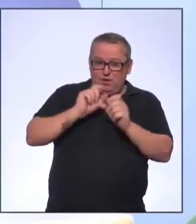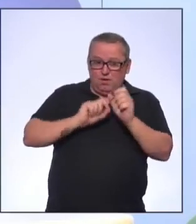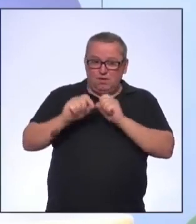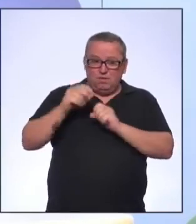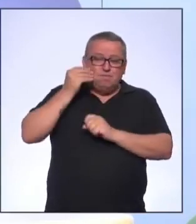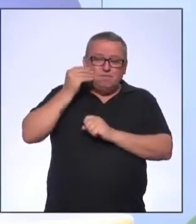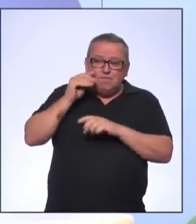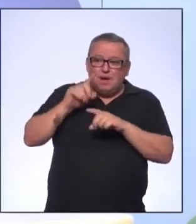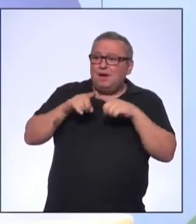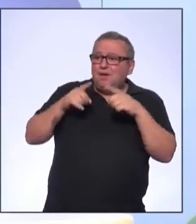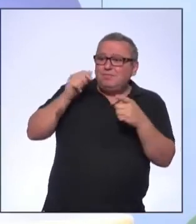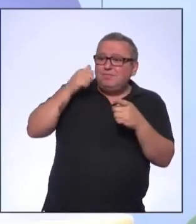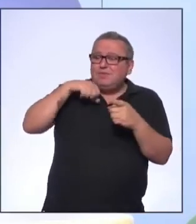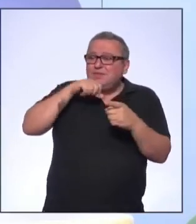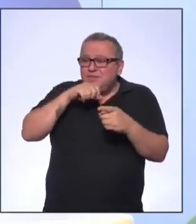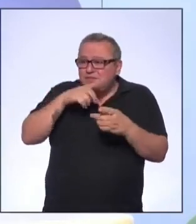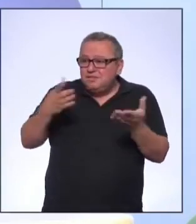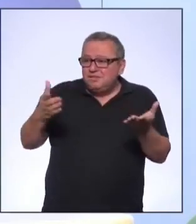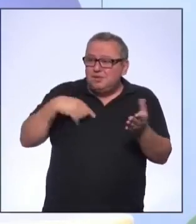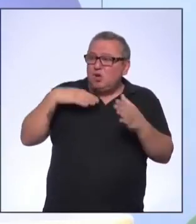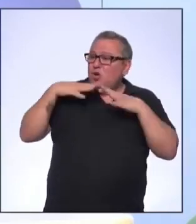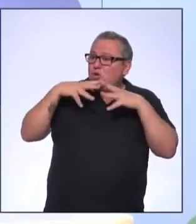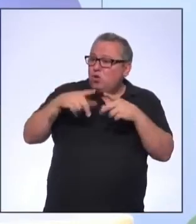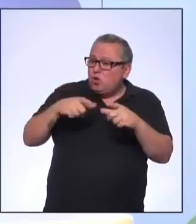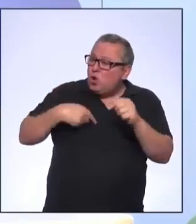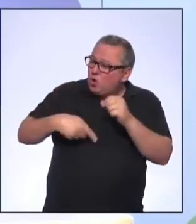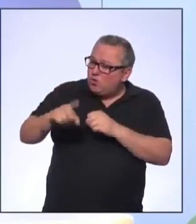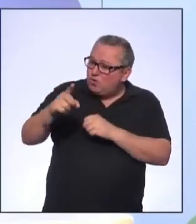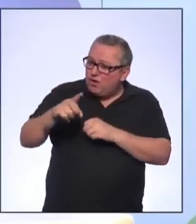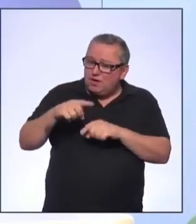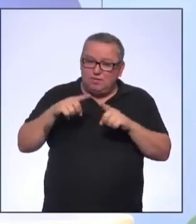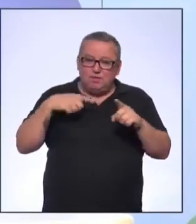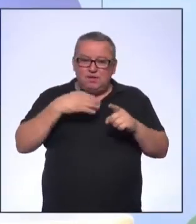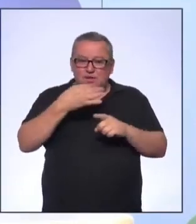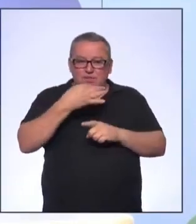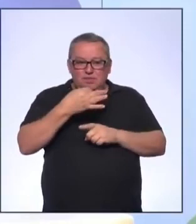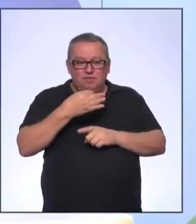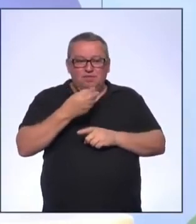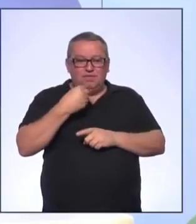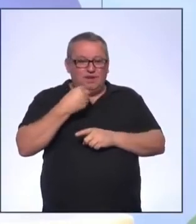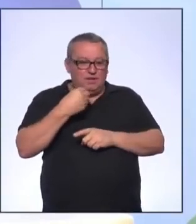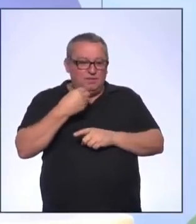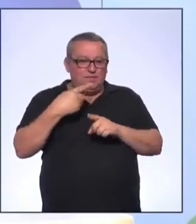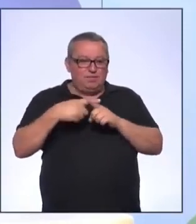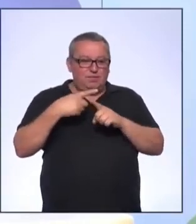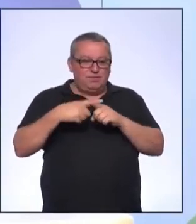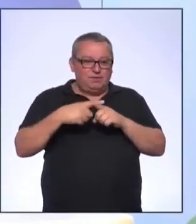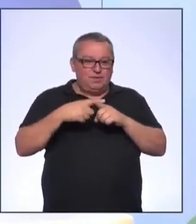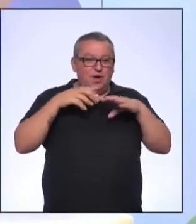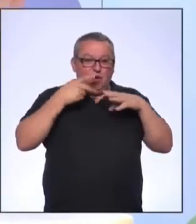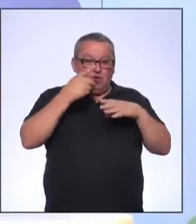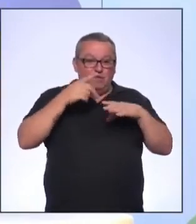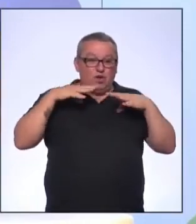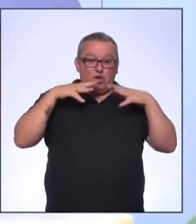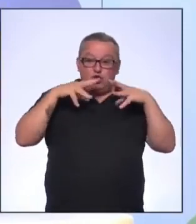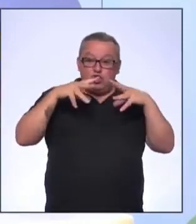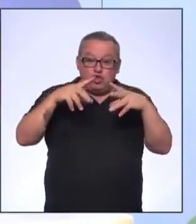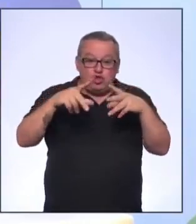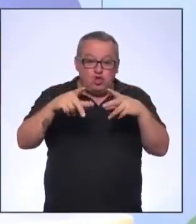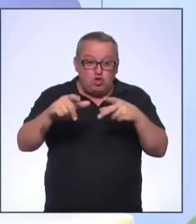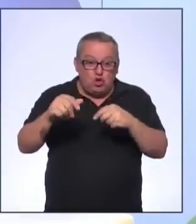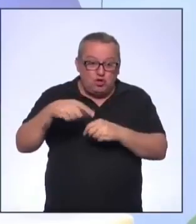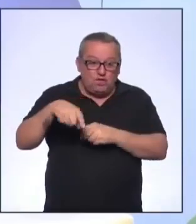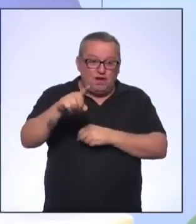tenta argumentar, né? Mãe, todo mundo vai, mas isso é um argumento fraco. Por quê? Porque quando você diz mãe, todo mundo vai,